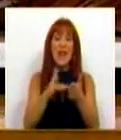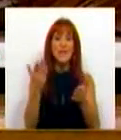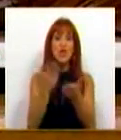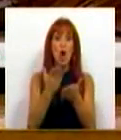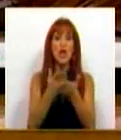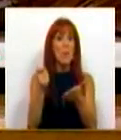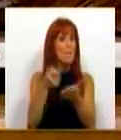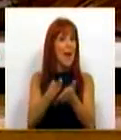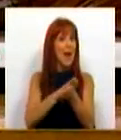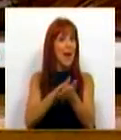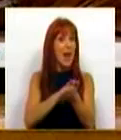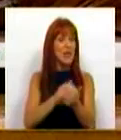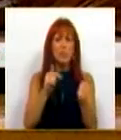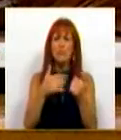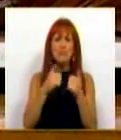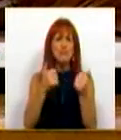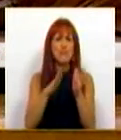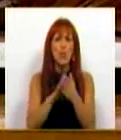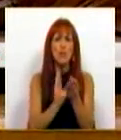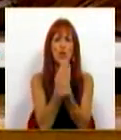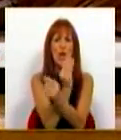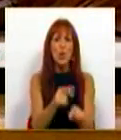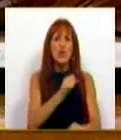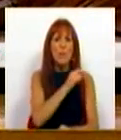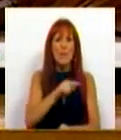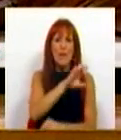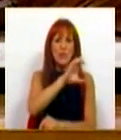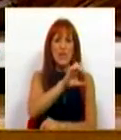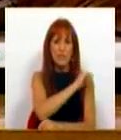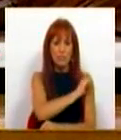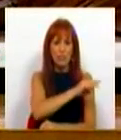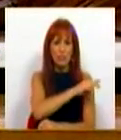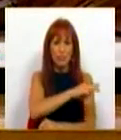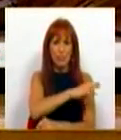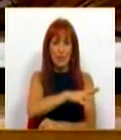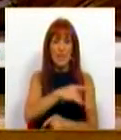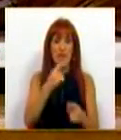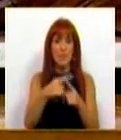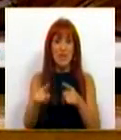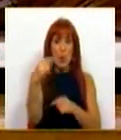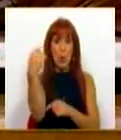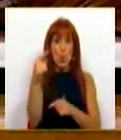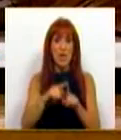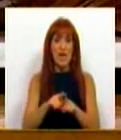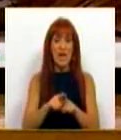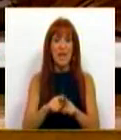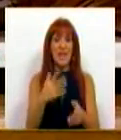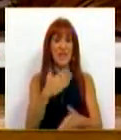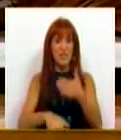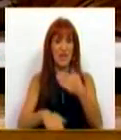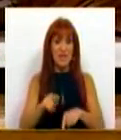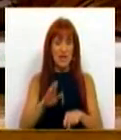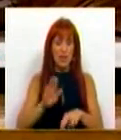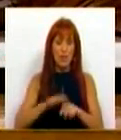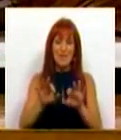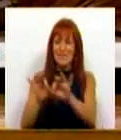escolares gratuitos para todos os alunos do primeiro ciclo, pela prestação única da deficiência,